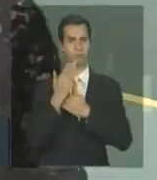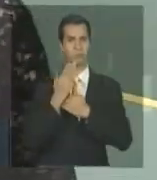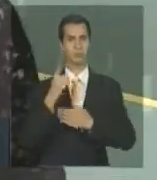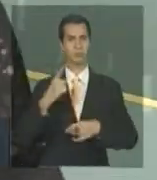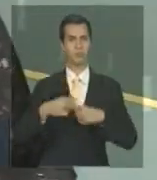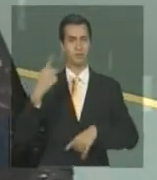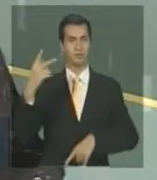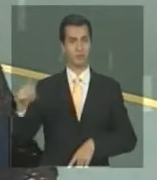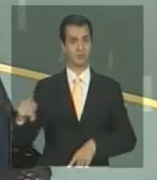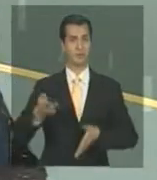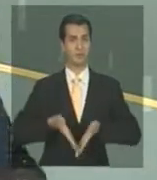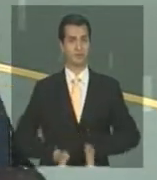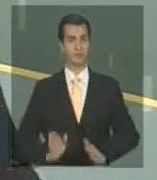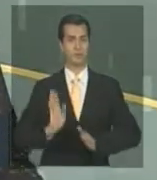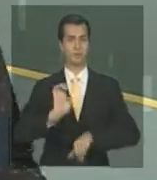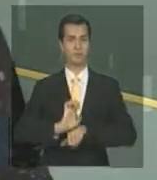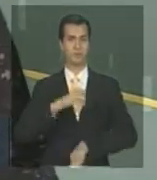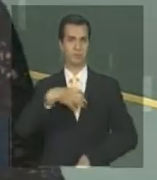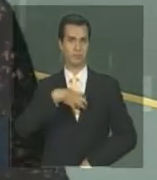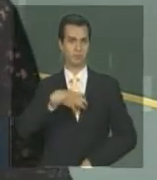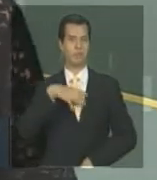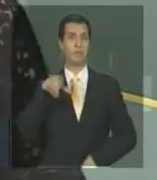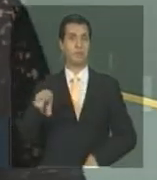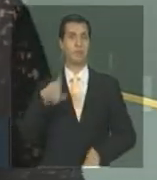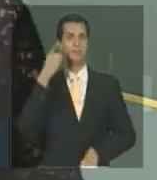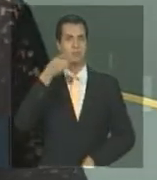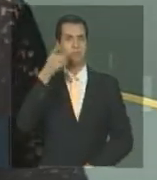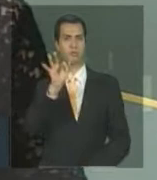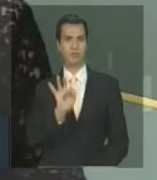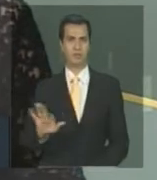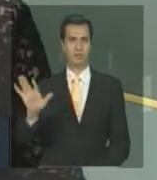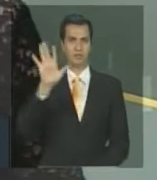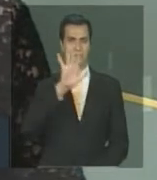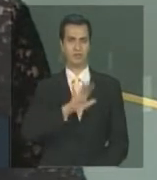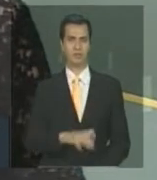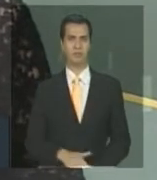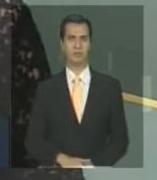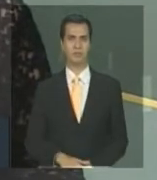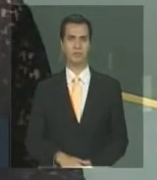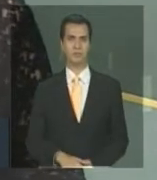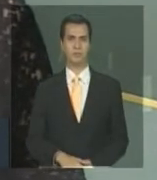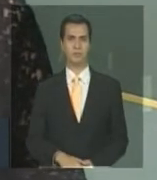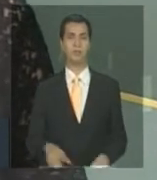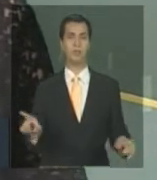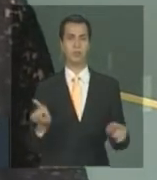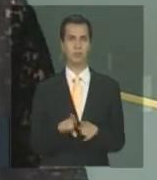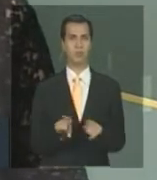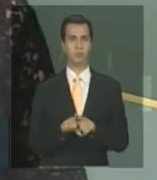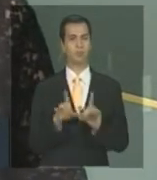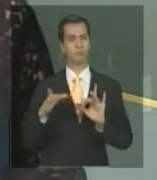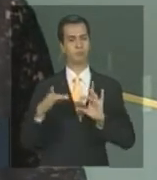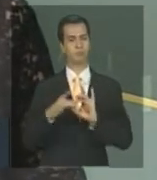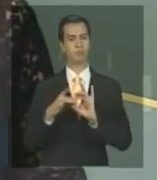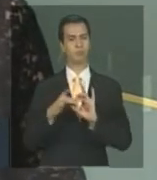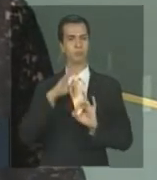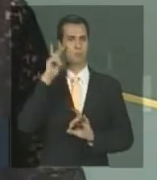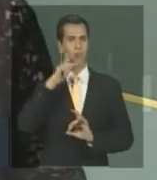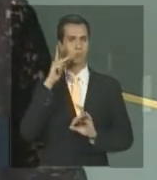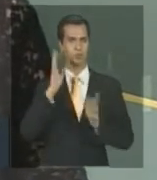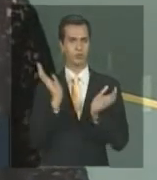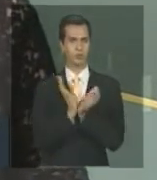deste baiano, deputado federal e integrante da nossa base aliada.